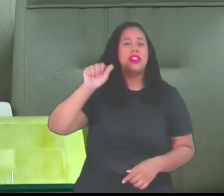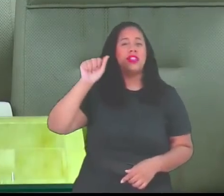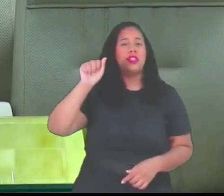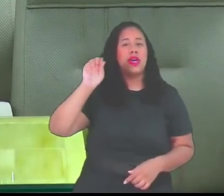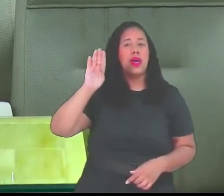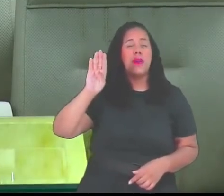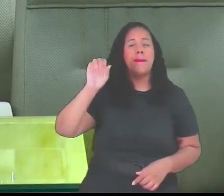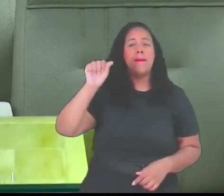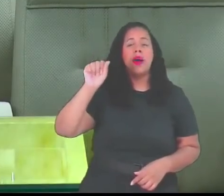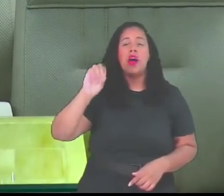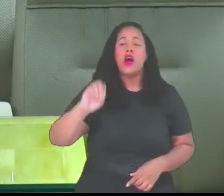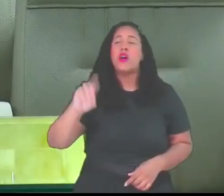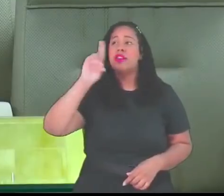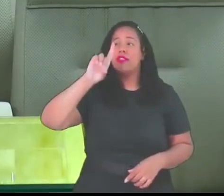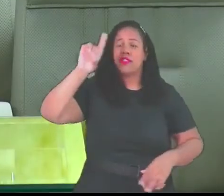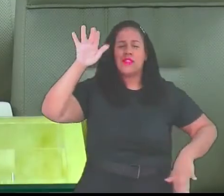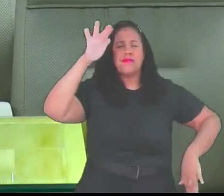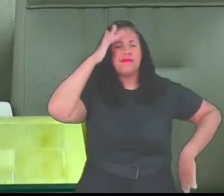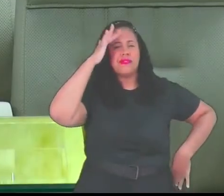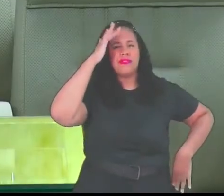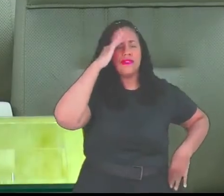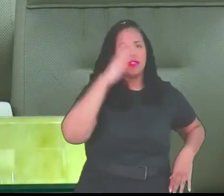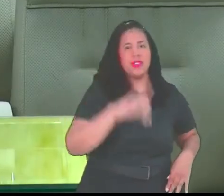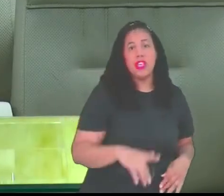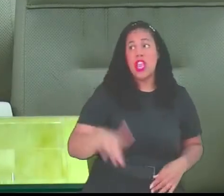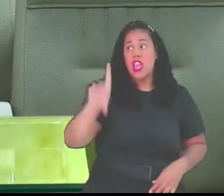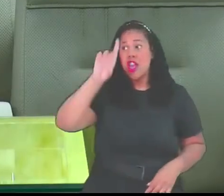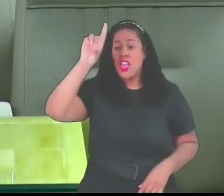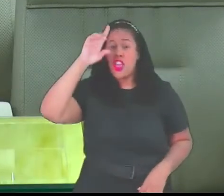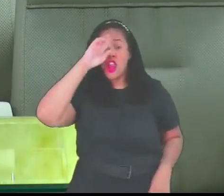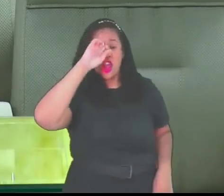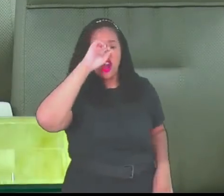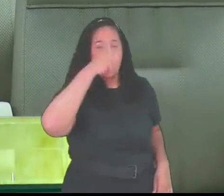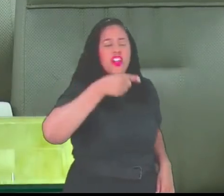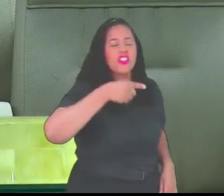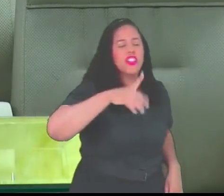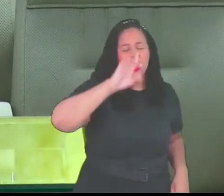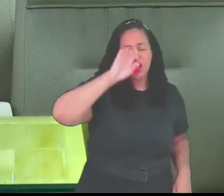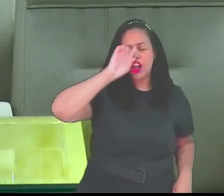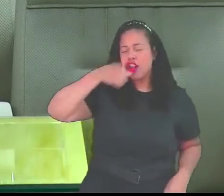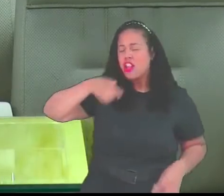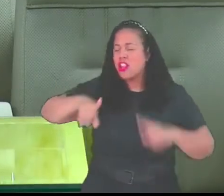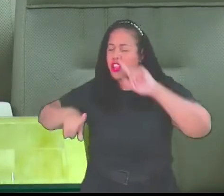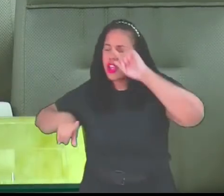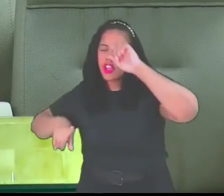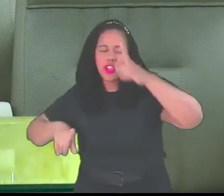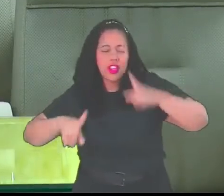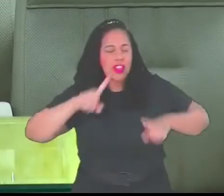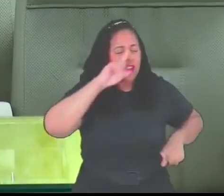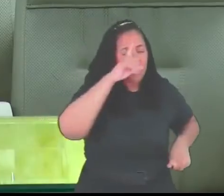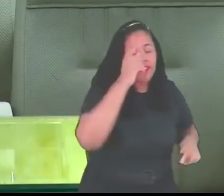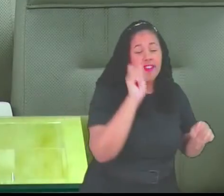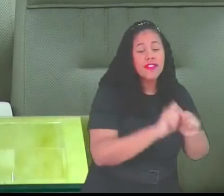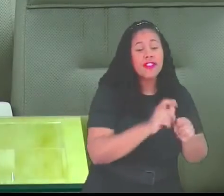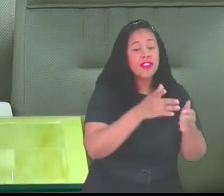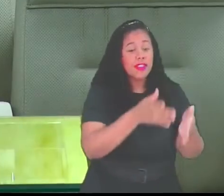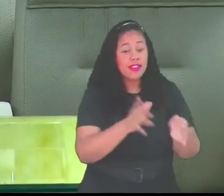exércitos. O general não briga, o general manda. Ele manda aqui, manda ali, faça isso, faça